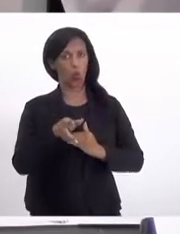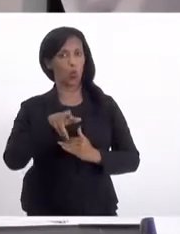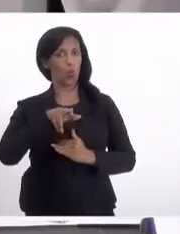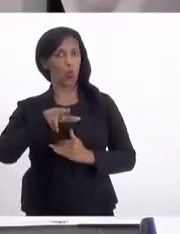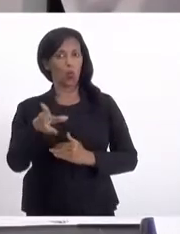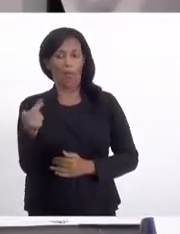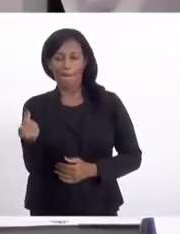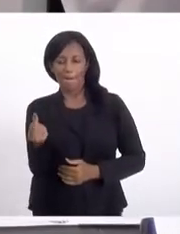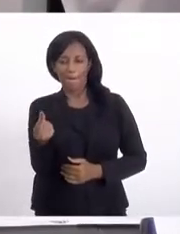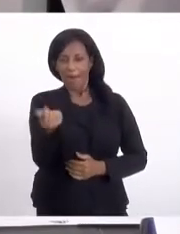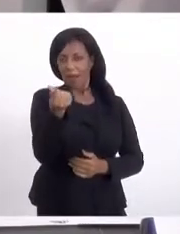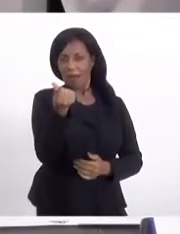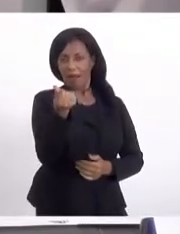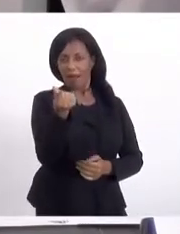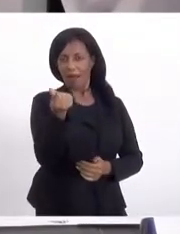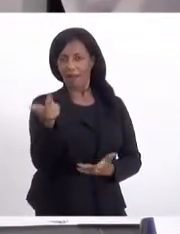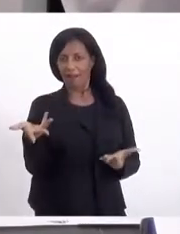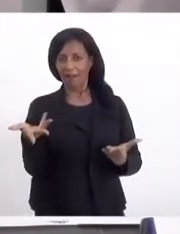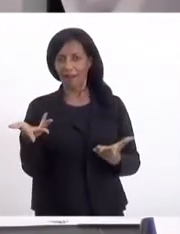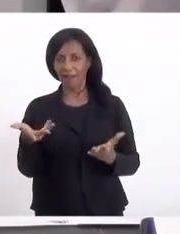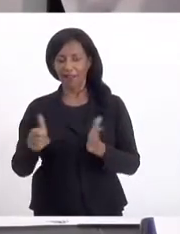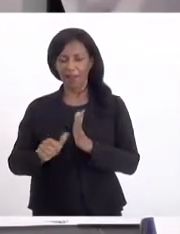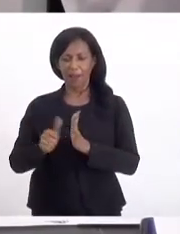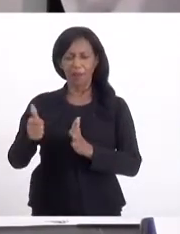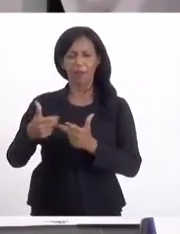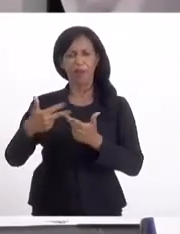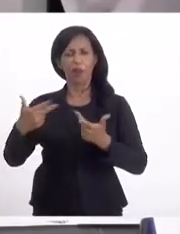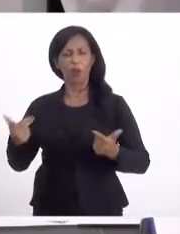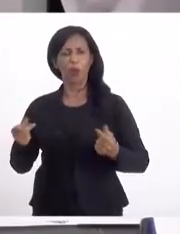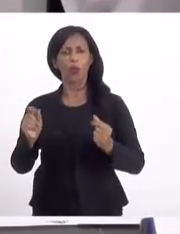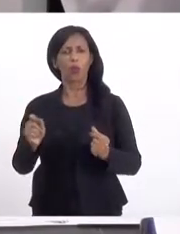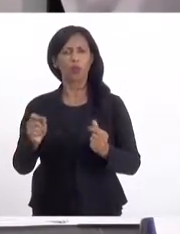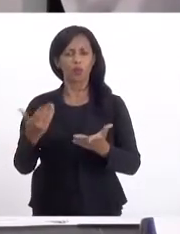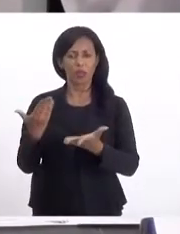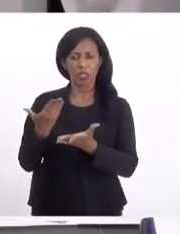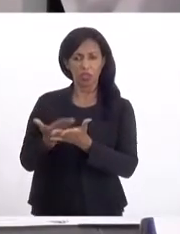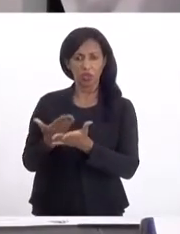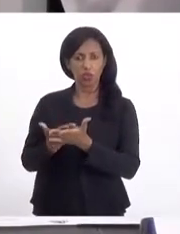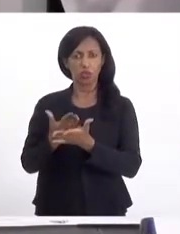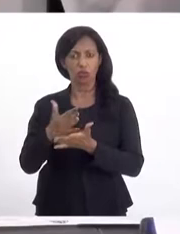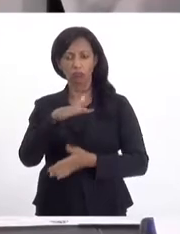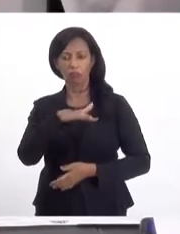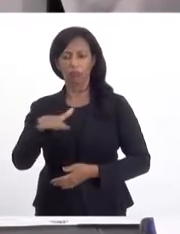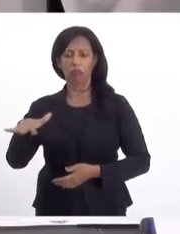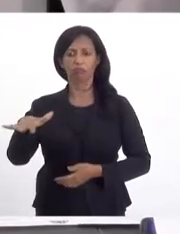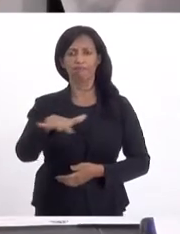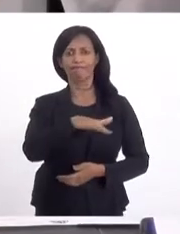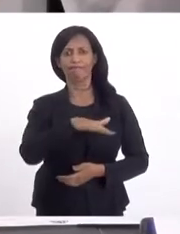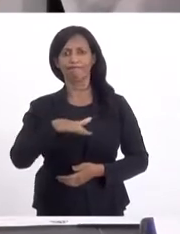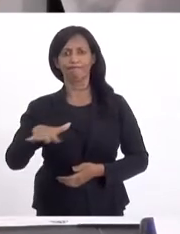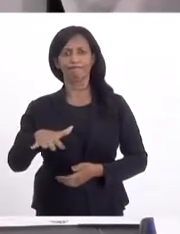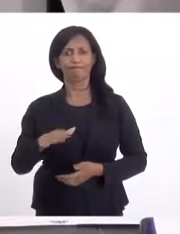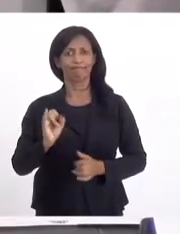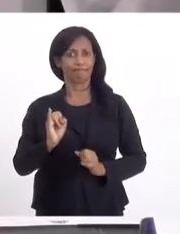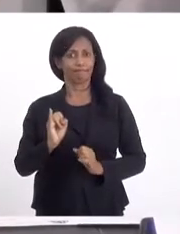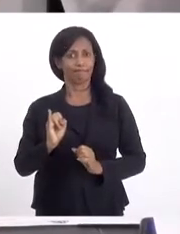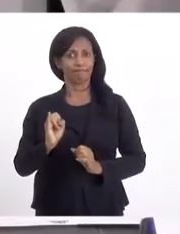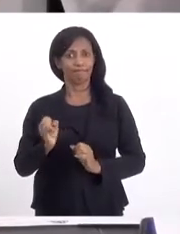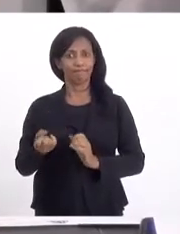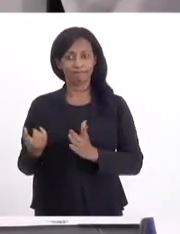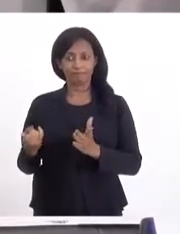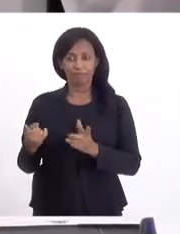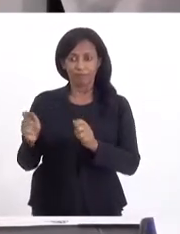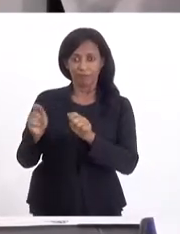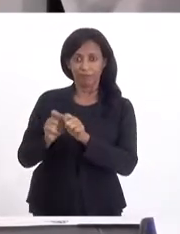instalar o dedo, né? E a primeira coisa que faz é o estudo de viabilidade. Porque, senão, se constrói um